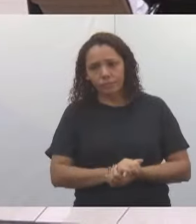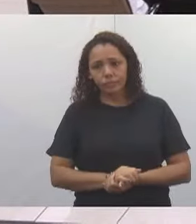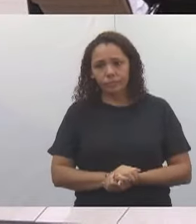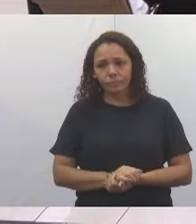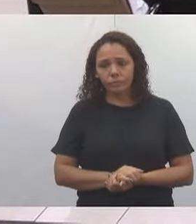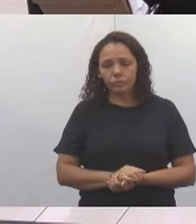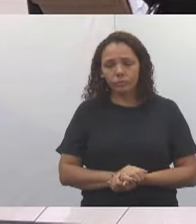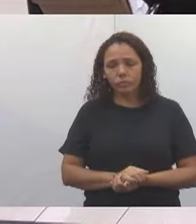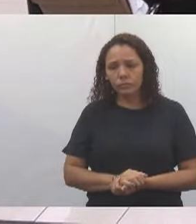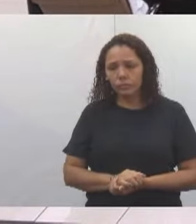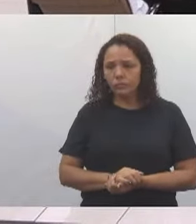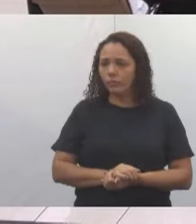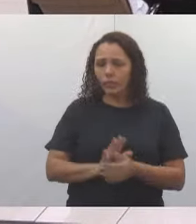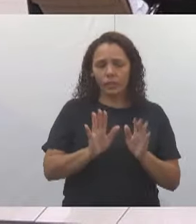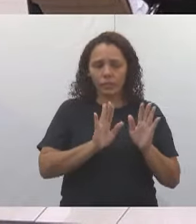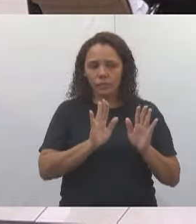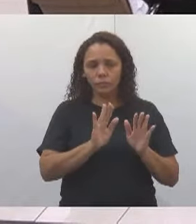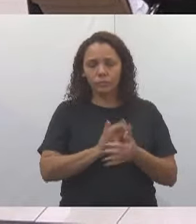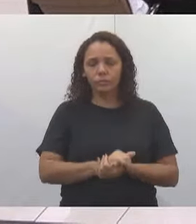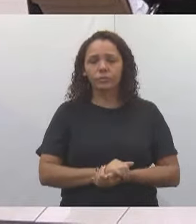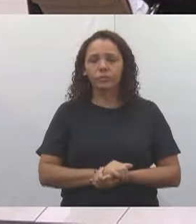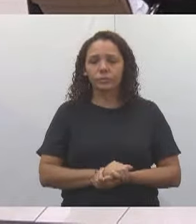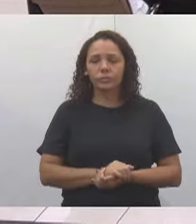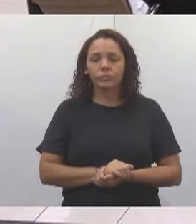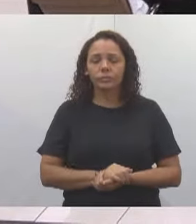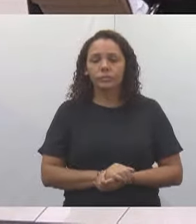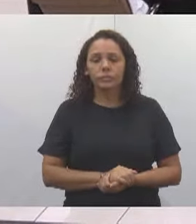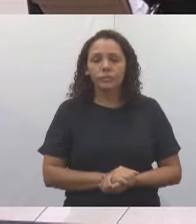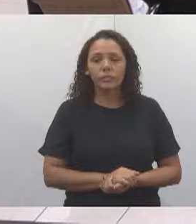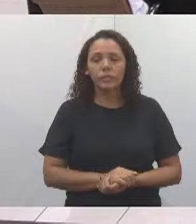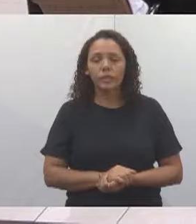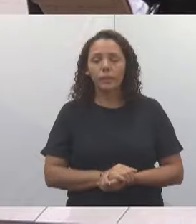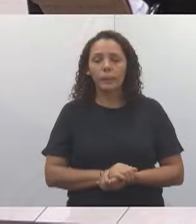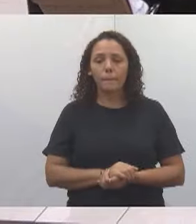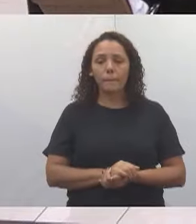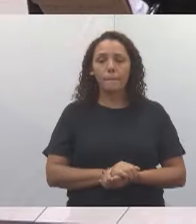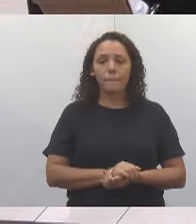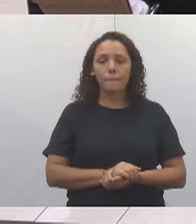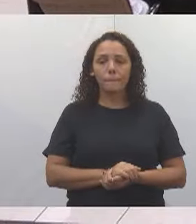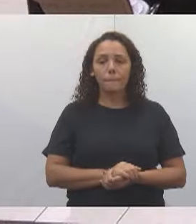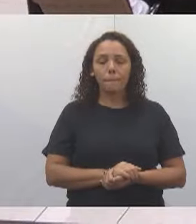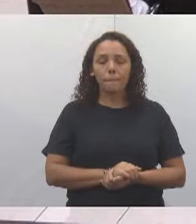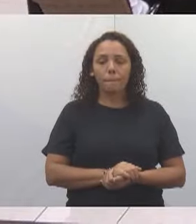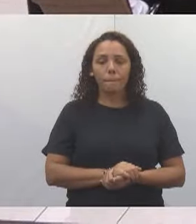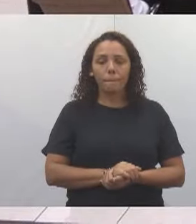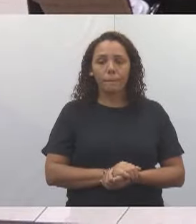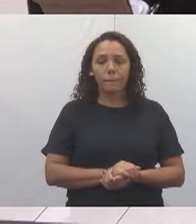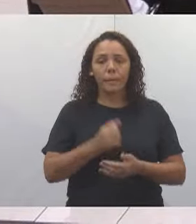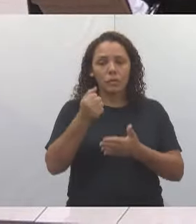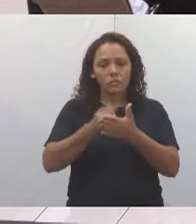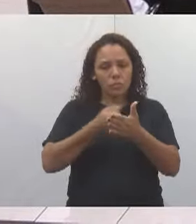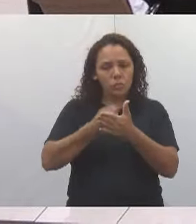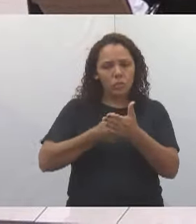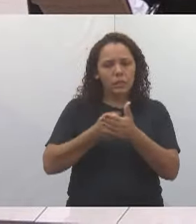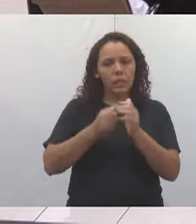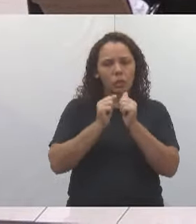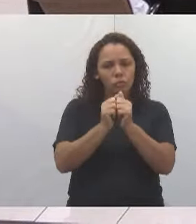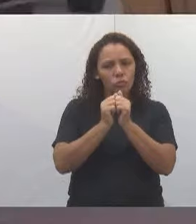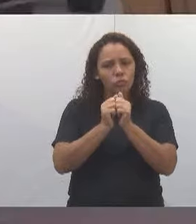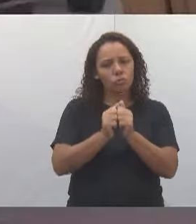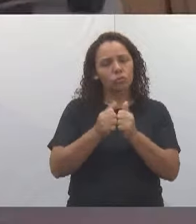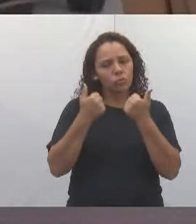então, Dani. Mais uma aí para nós dois, tá bom? Isso. Obrigado. Pode ser, não tem problema. Sim. É